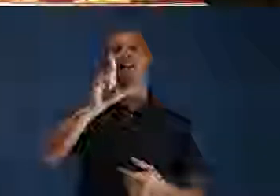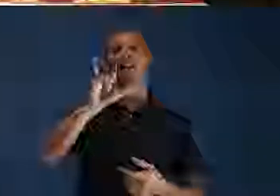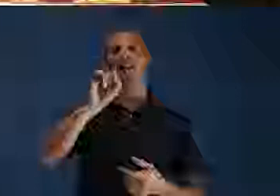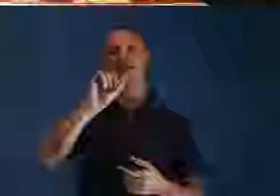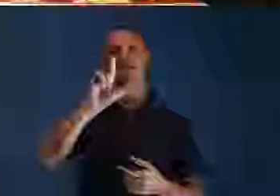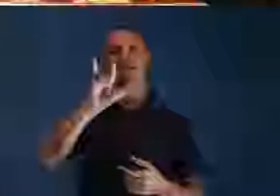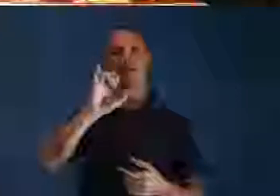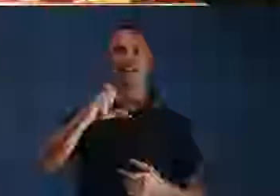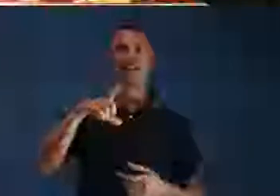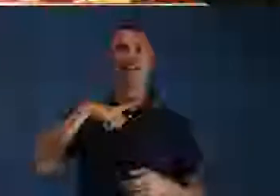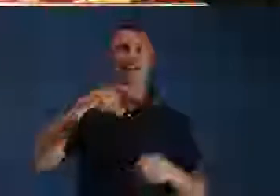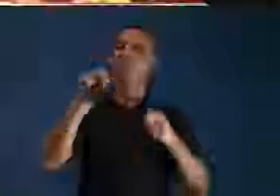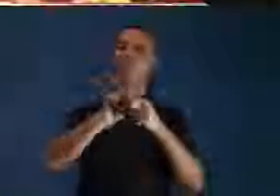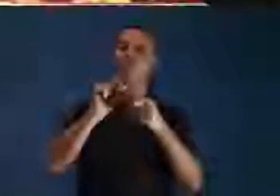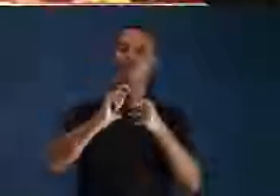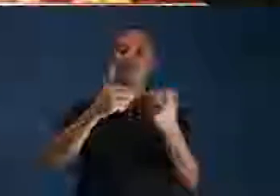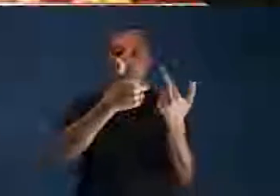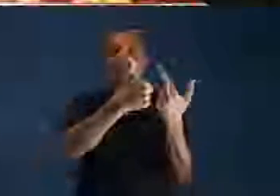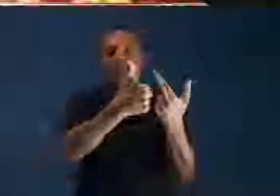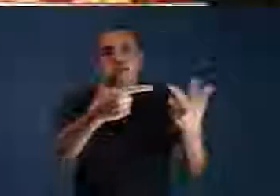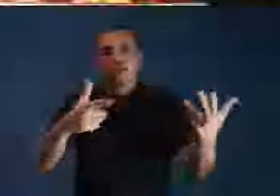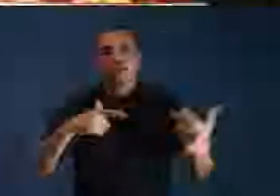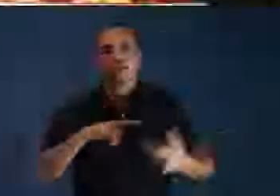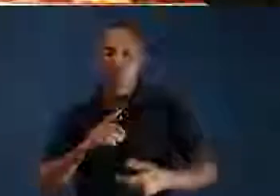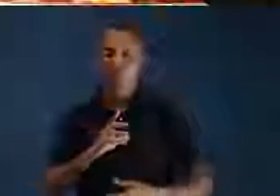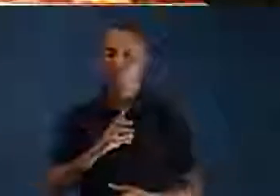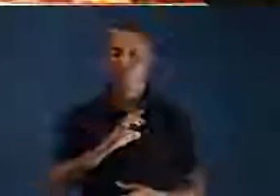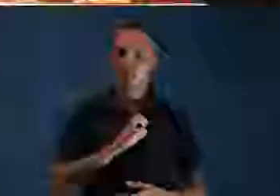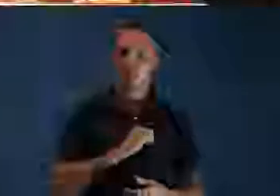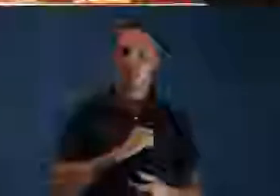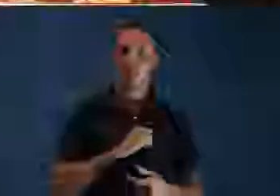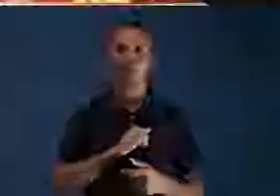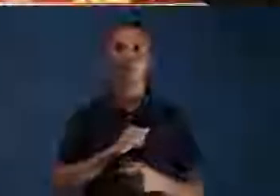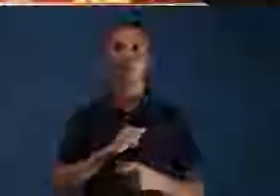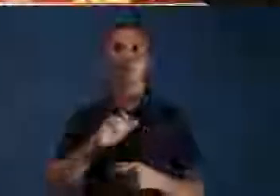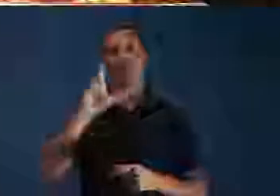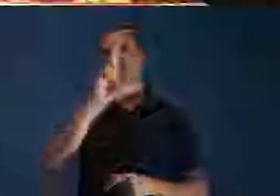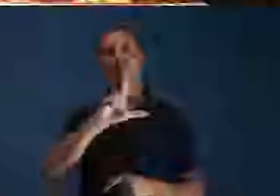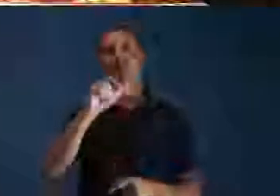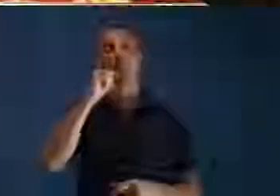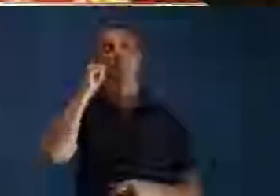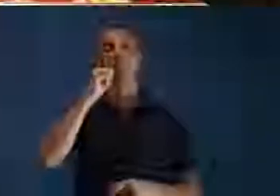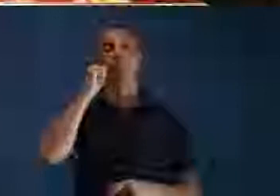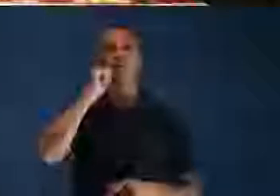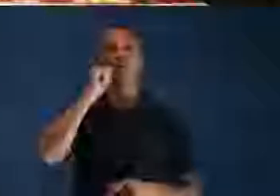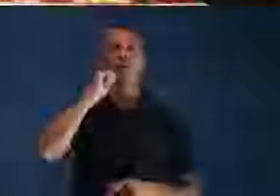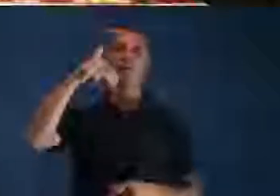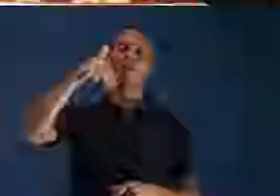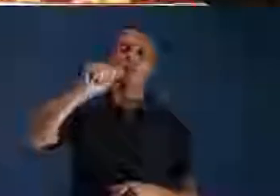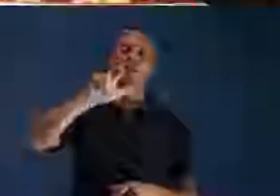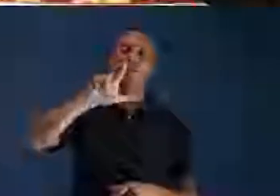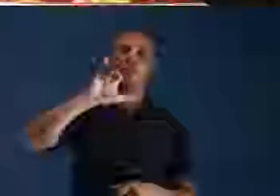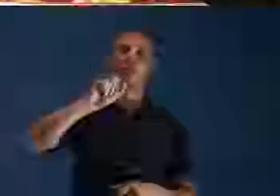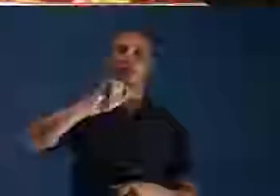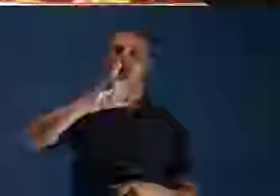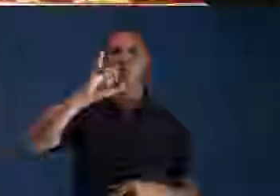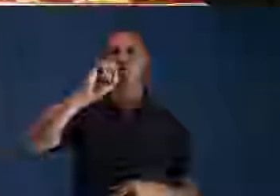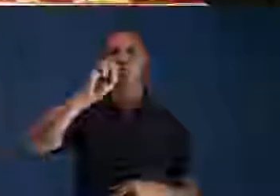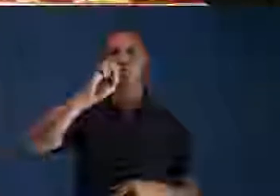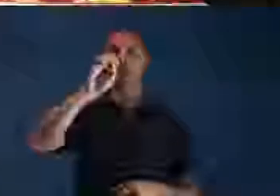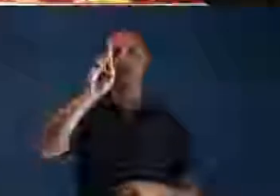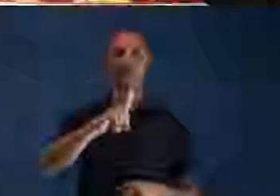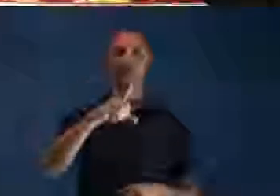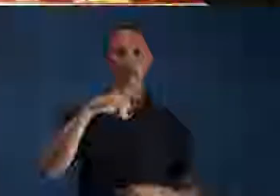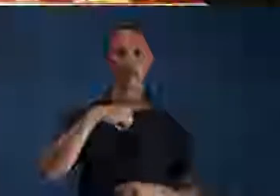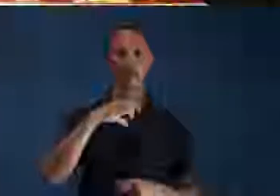tem feito com paixão e competência da obra literária de Maria José de Queiroz, uma das integrantes desta casa, uma das